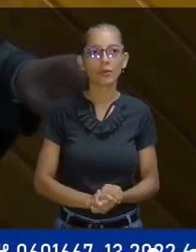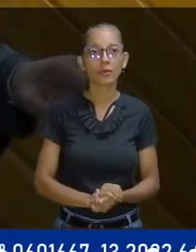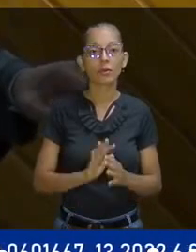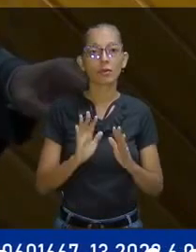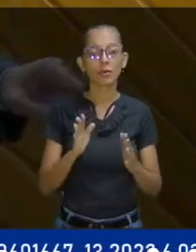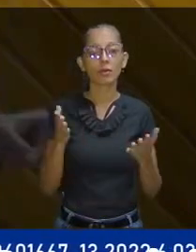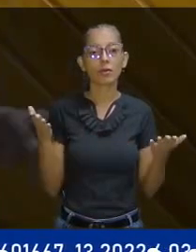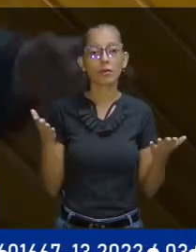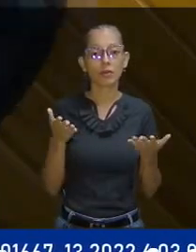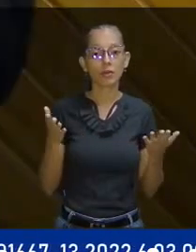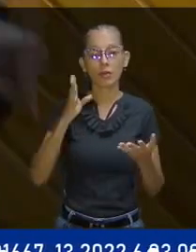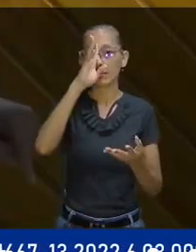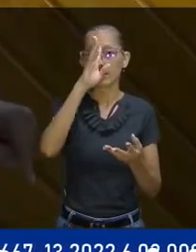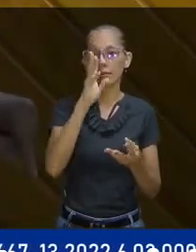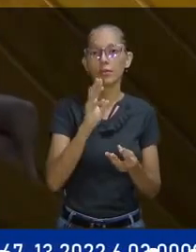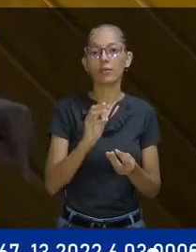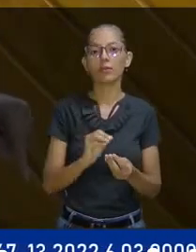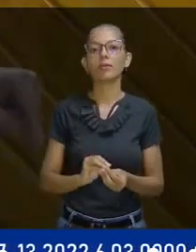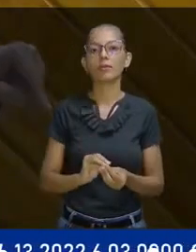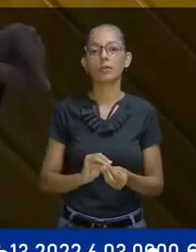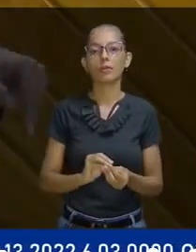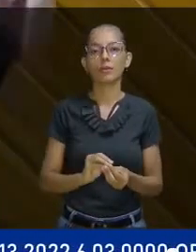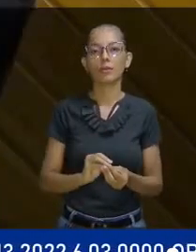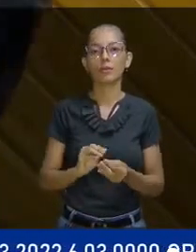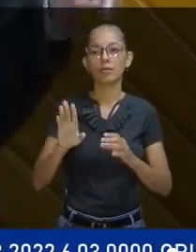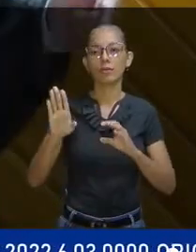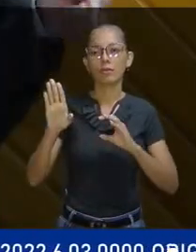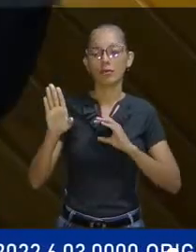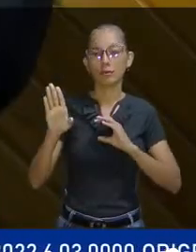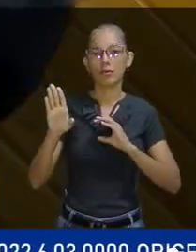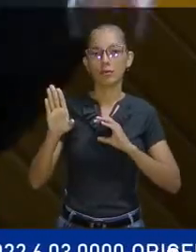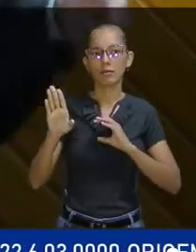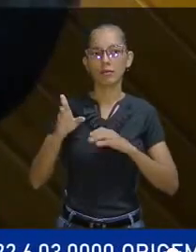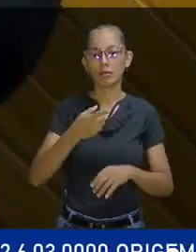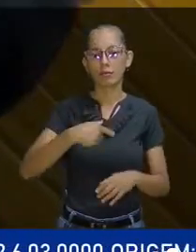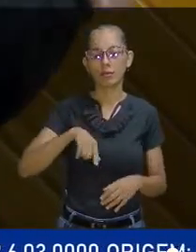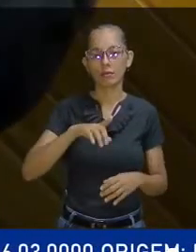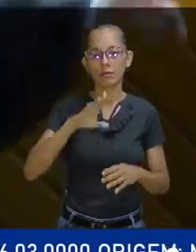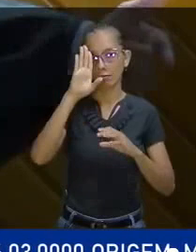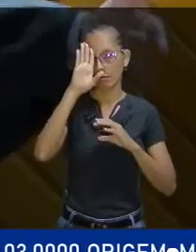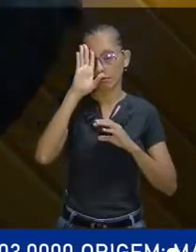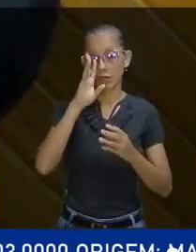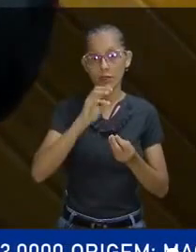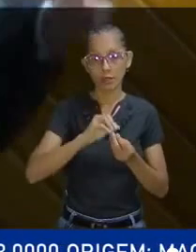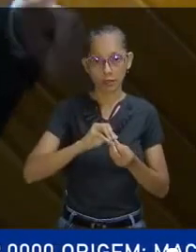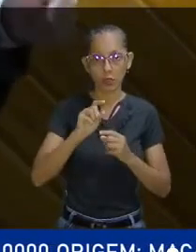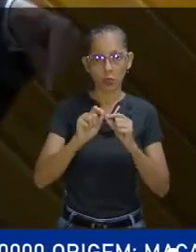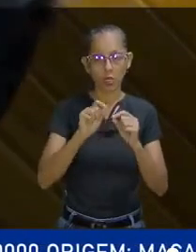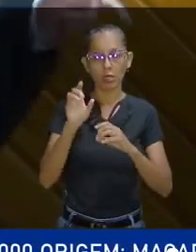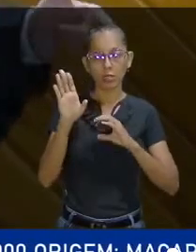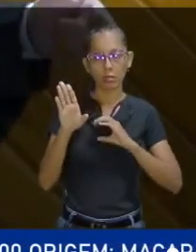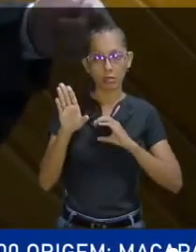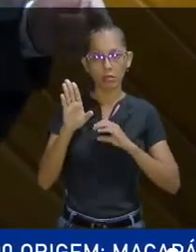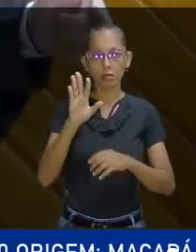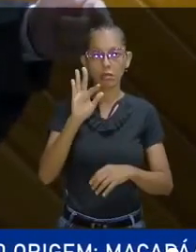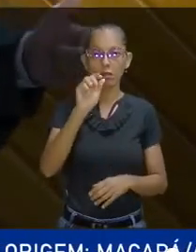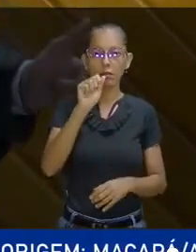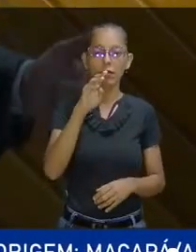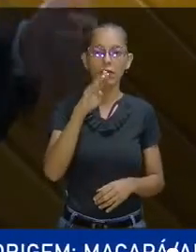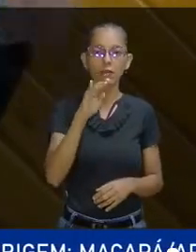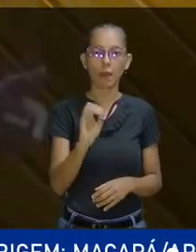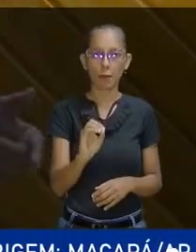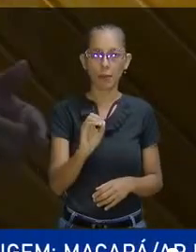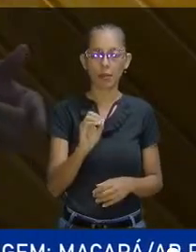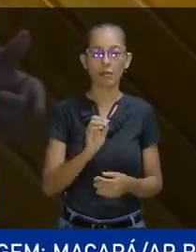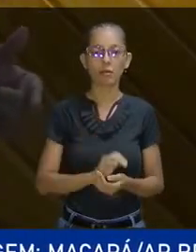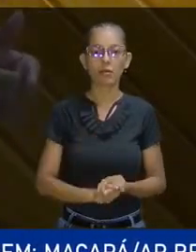concluir que o investigado Fábio Jucá o contratou para adquirir ilicitamente voto, para conquistar ilicitamente voto, isso precisa